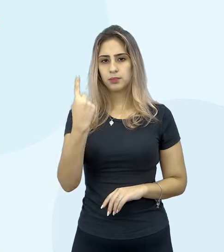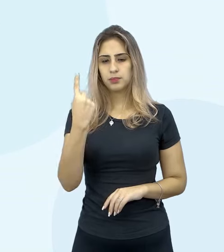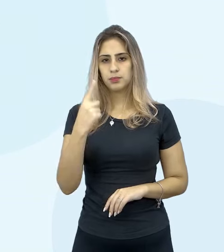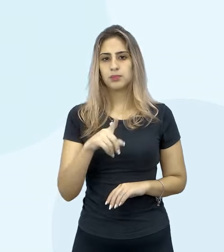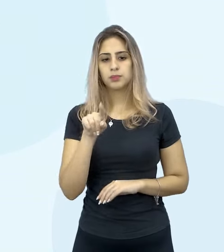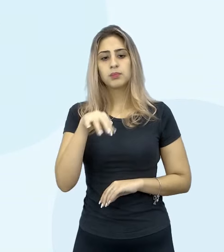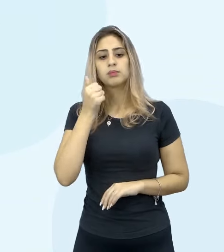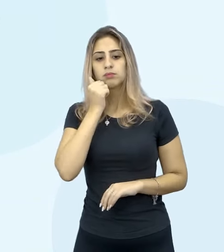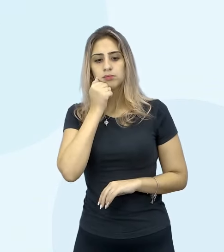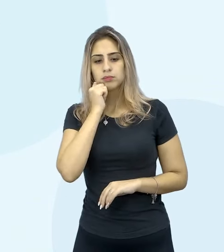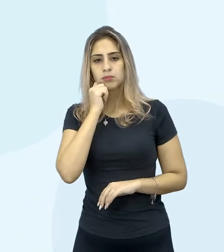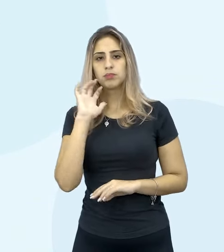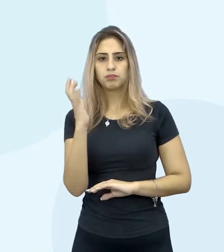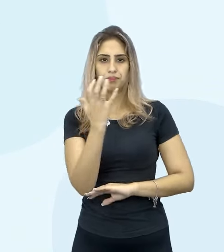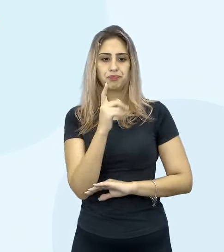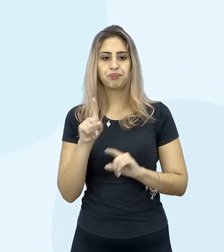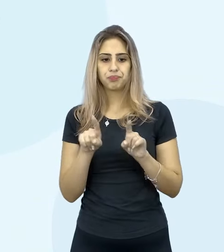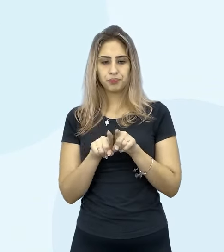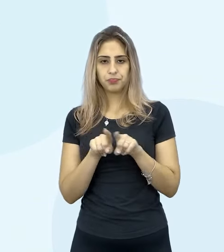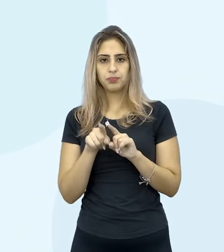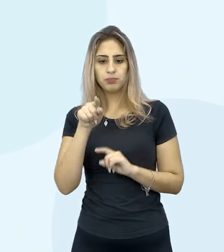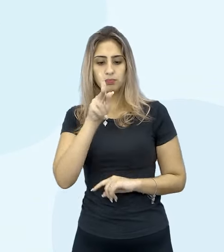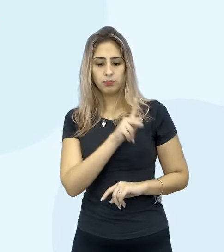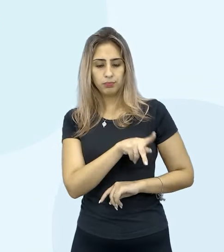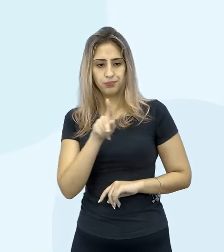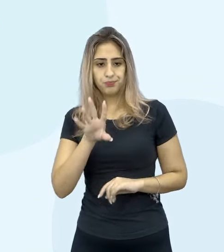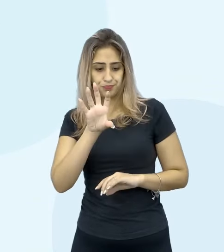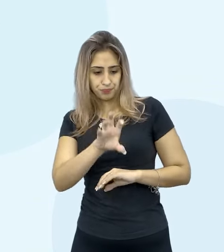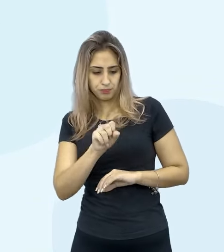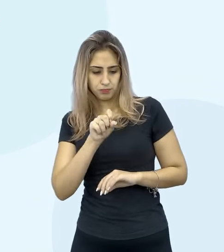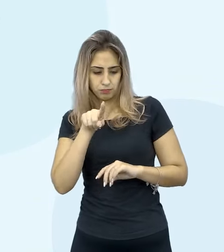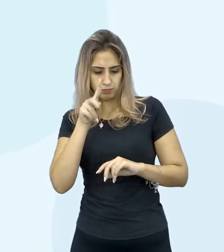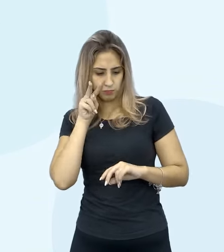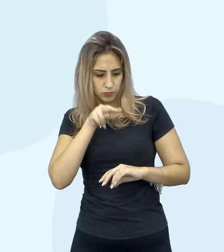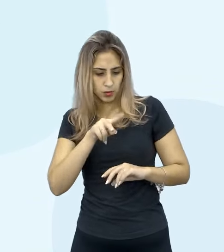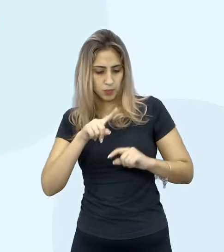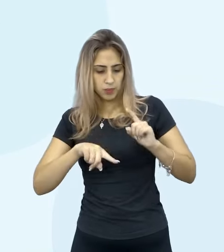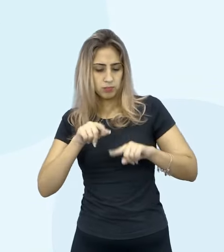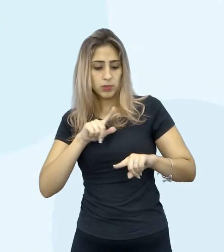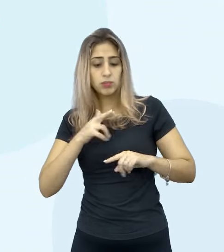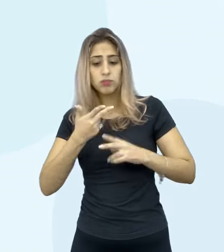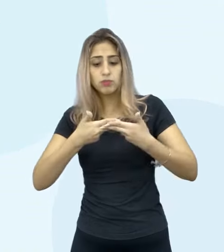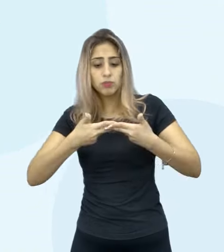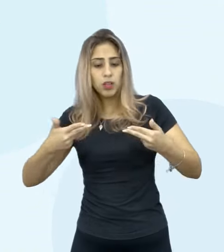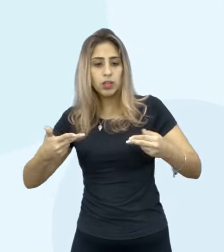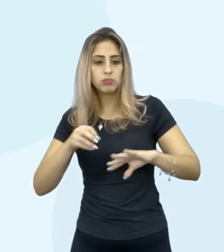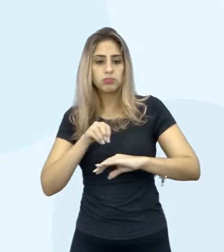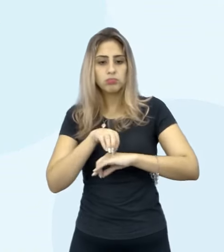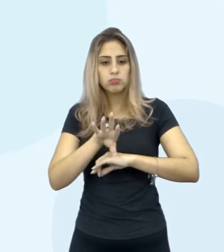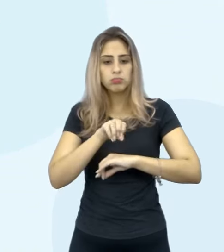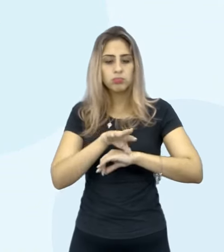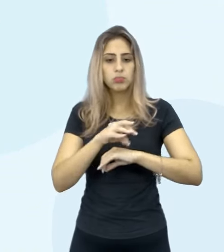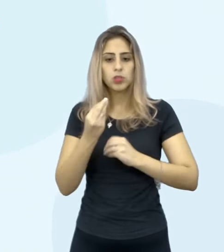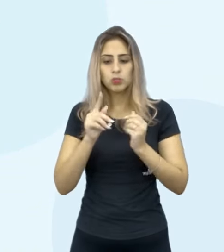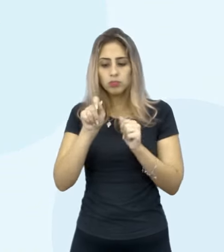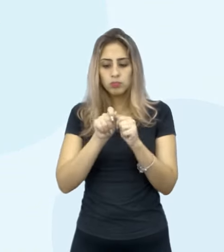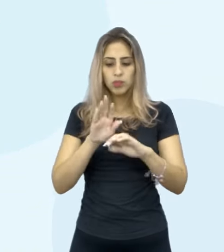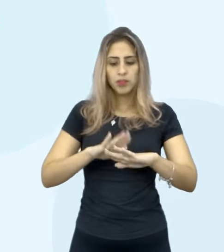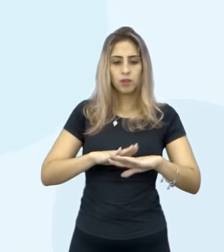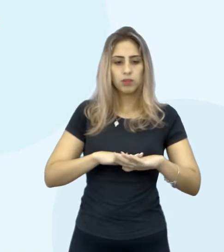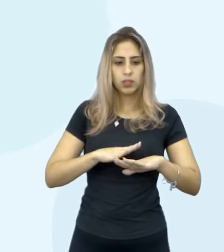de ciências da natureza. Na hora que você, professor, pegar o material, você vai ver que tem várias indicações, né, Vivino, conforme vai